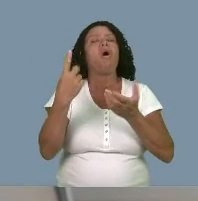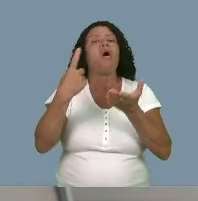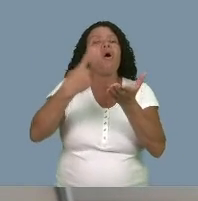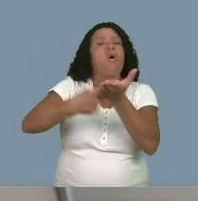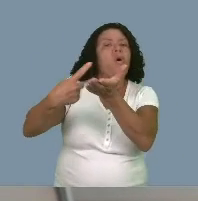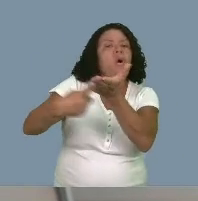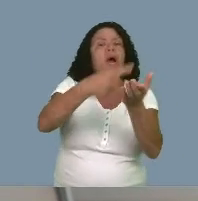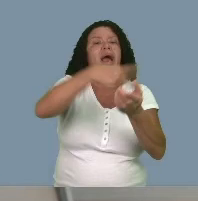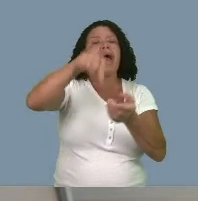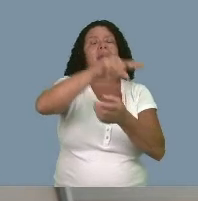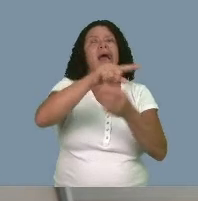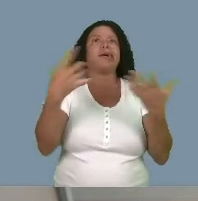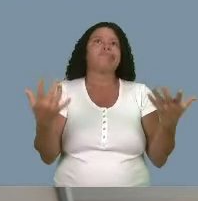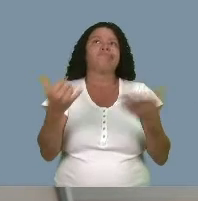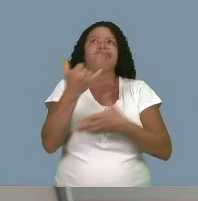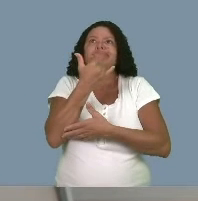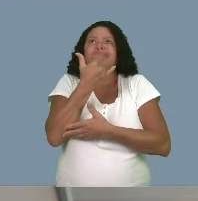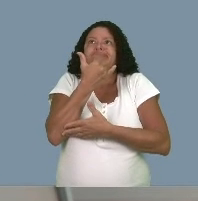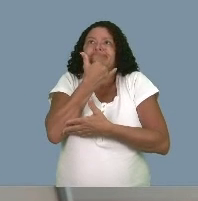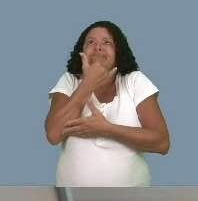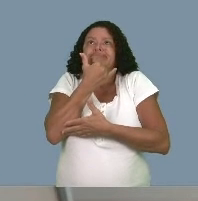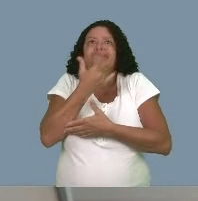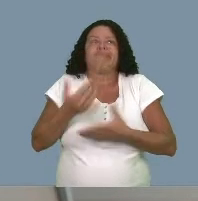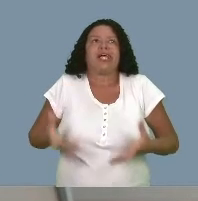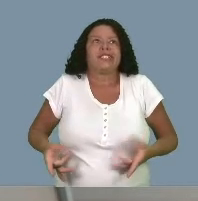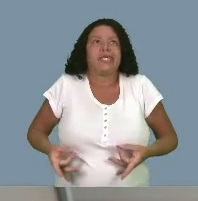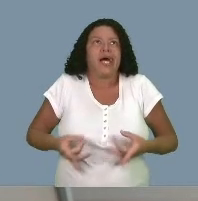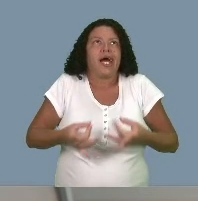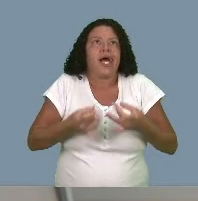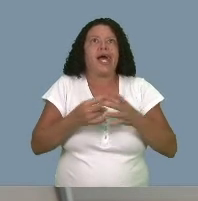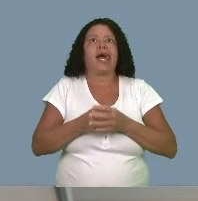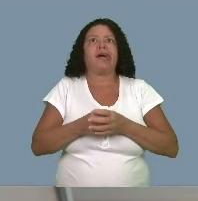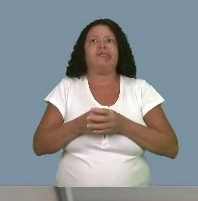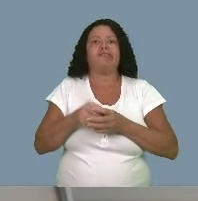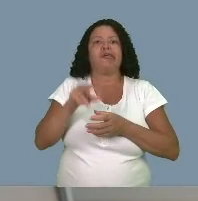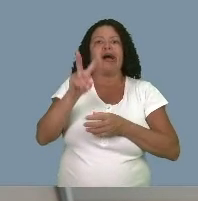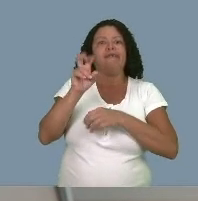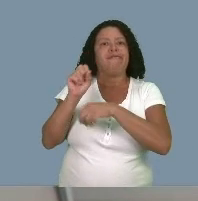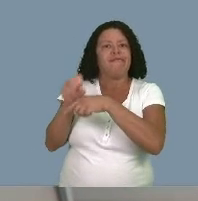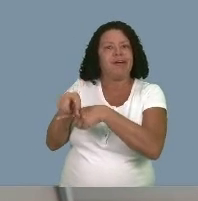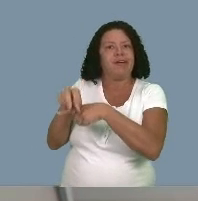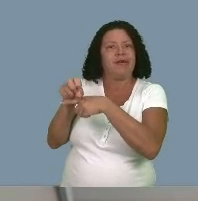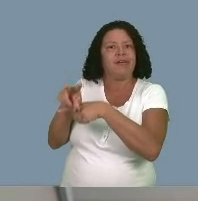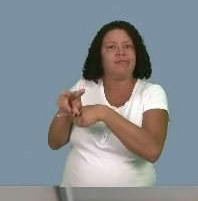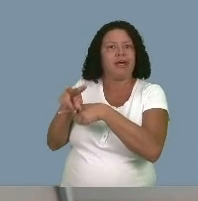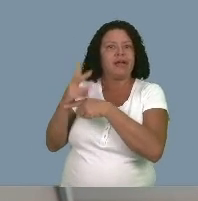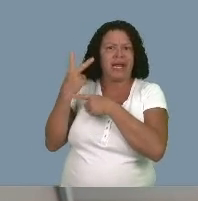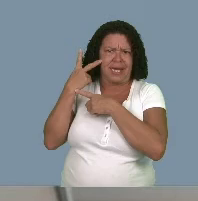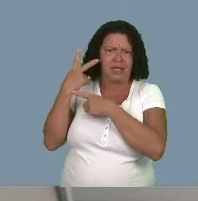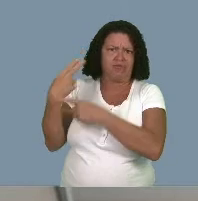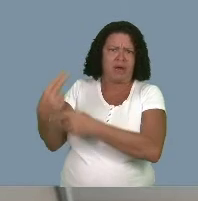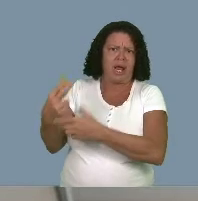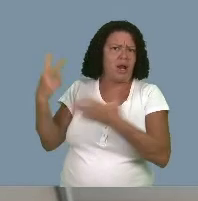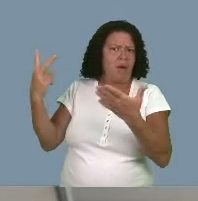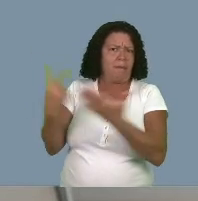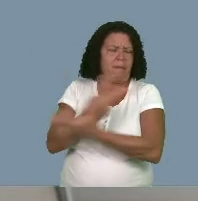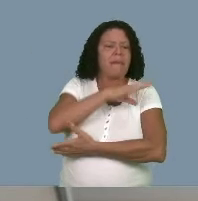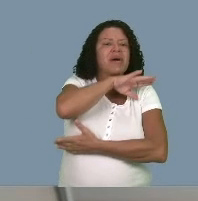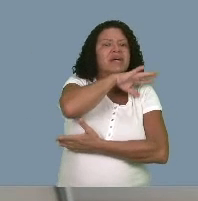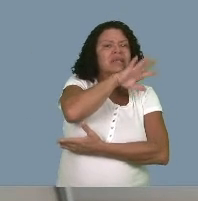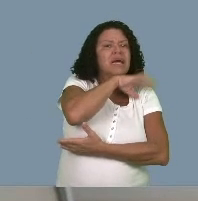combinação celular, viral, gerada naturalmente pela natureza ou pelos